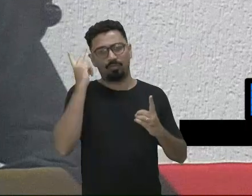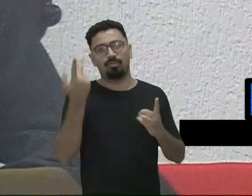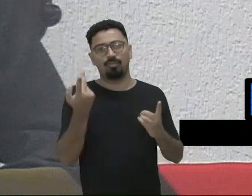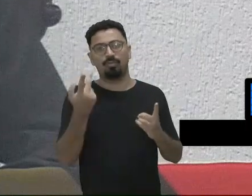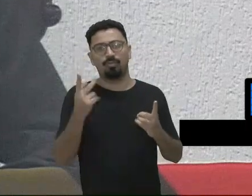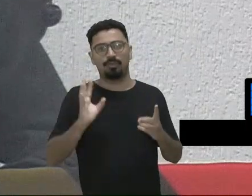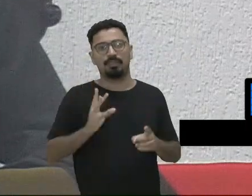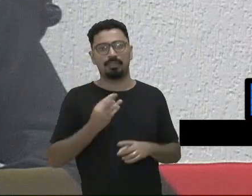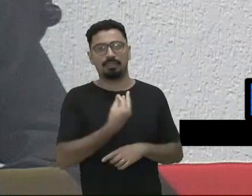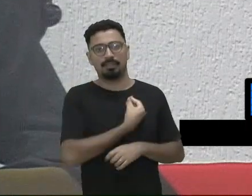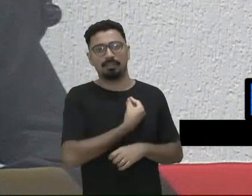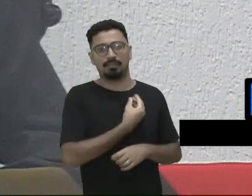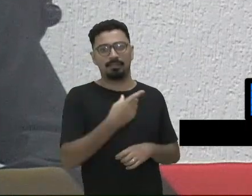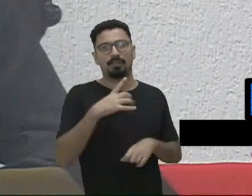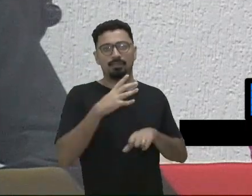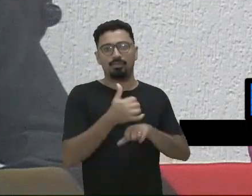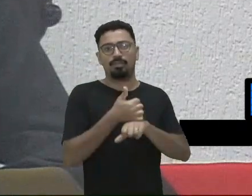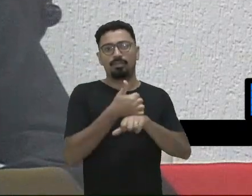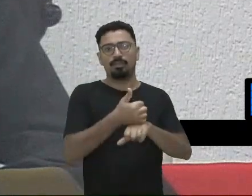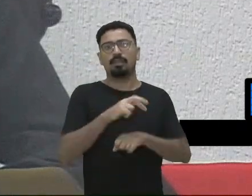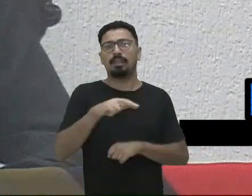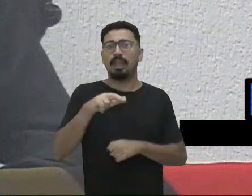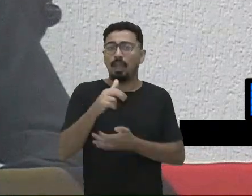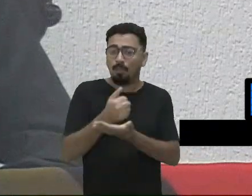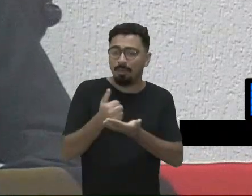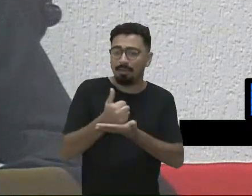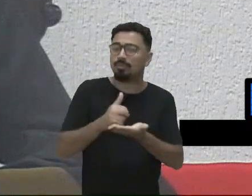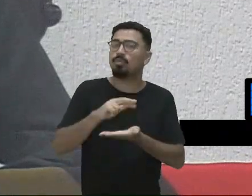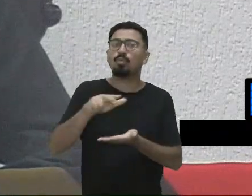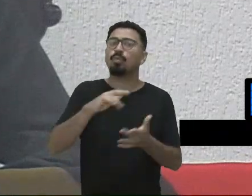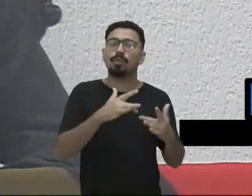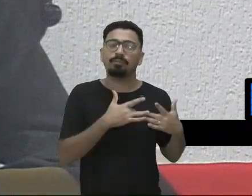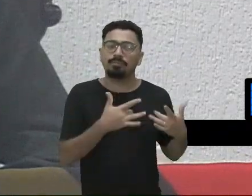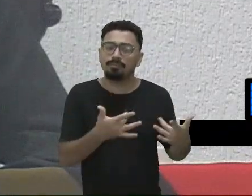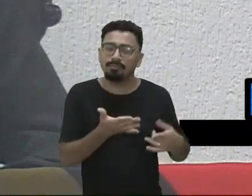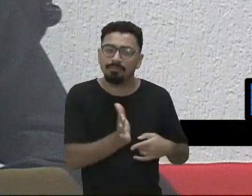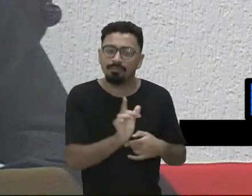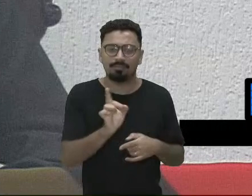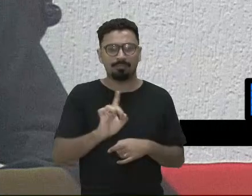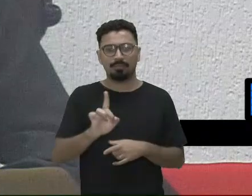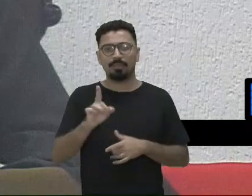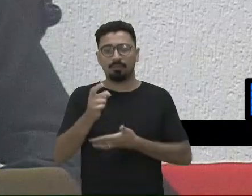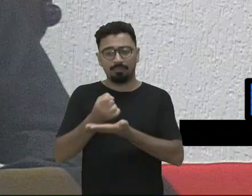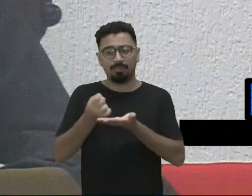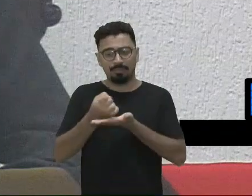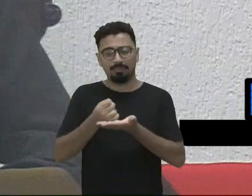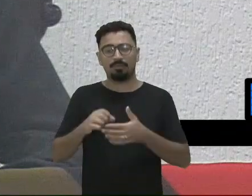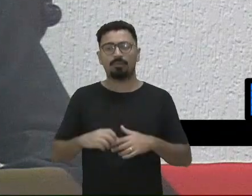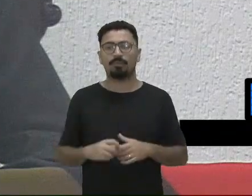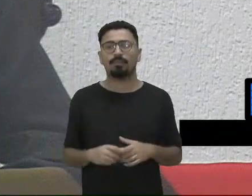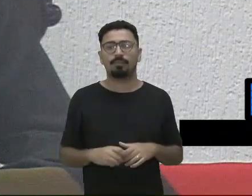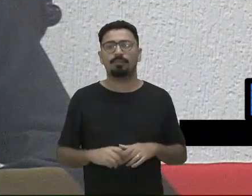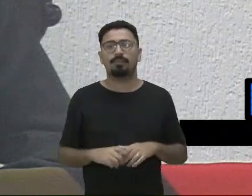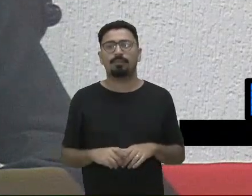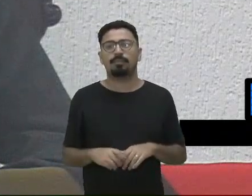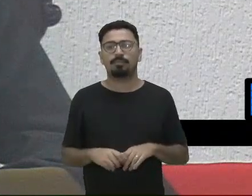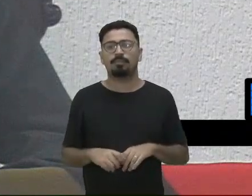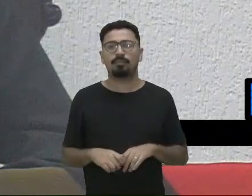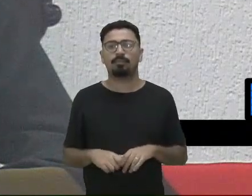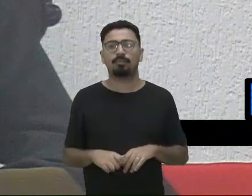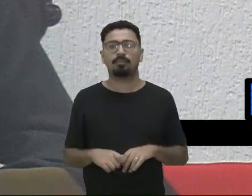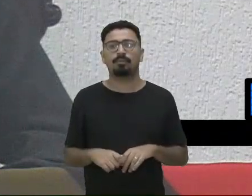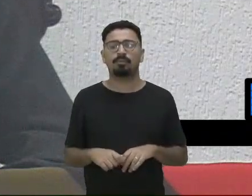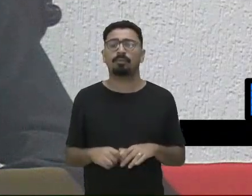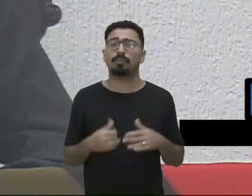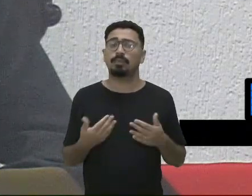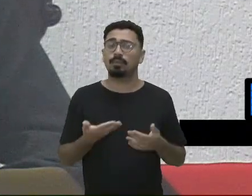né? Não é um grande favor que a gente está fazendo, é o mínimo, né? Então, e isso eu